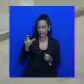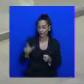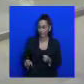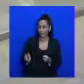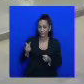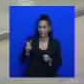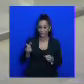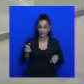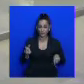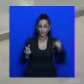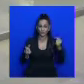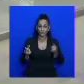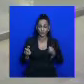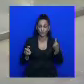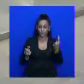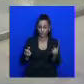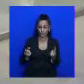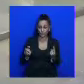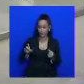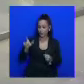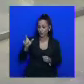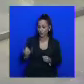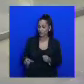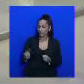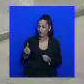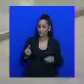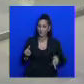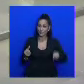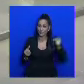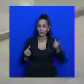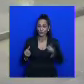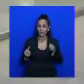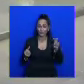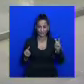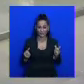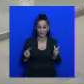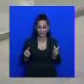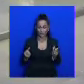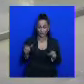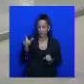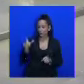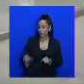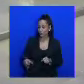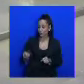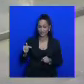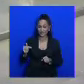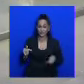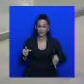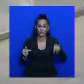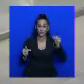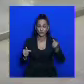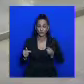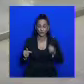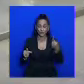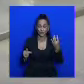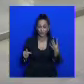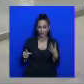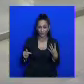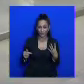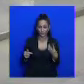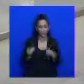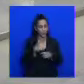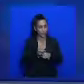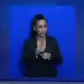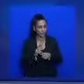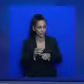Coluna 5, 1. Coluna 6, número 5. E coluna 7, número 4.